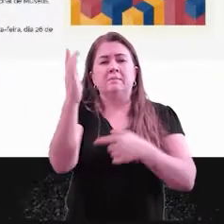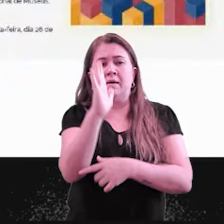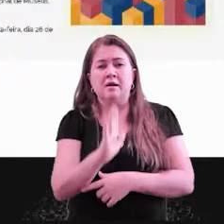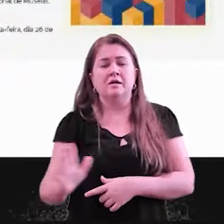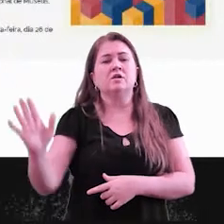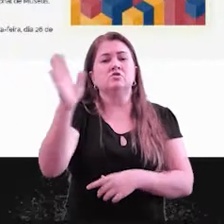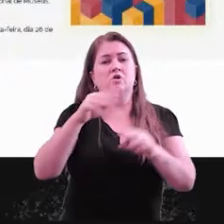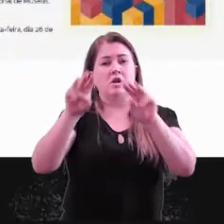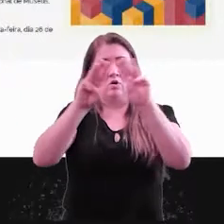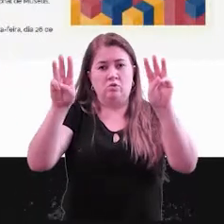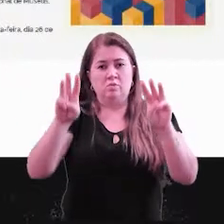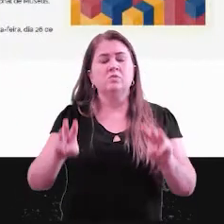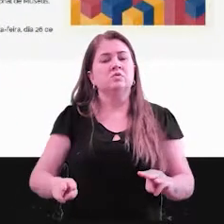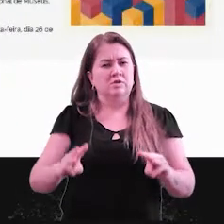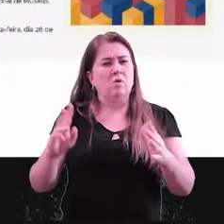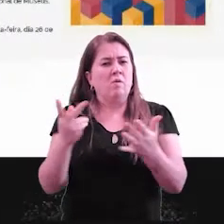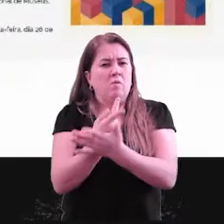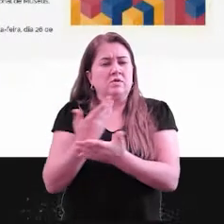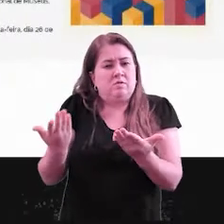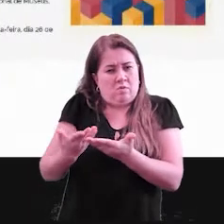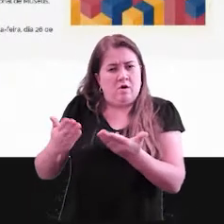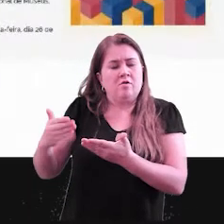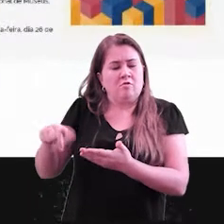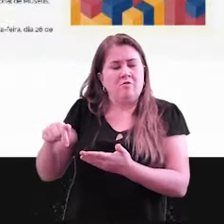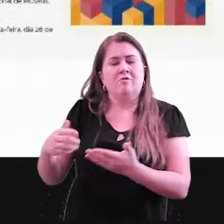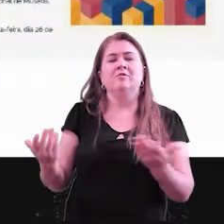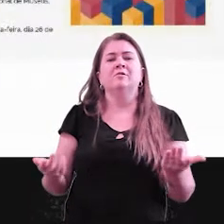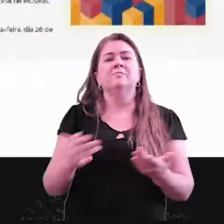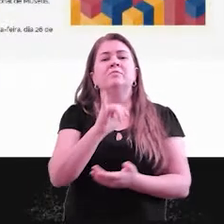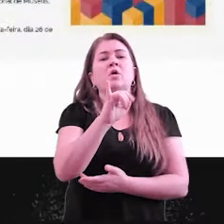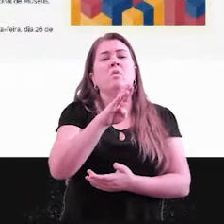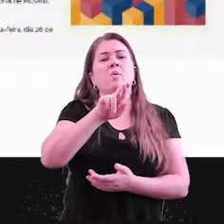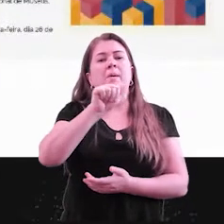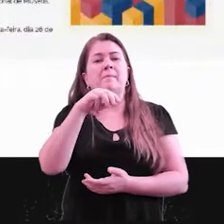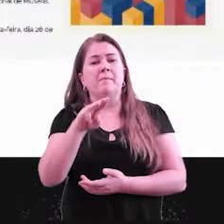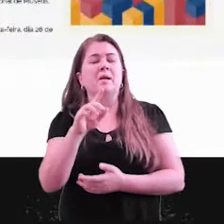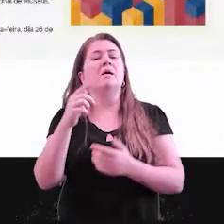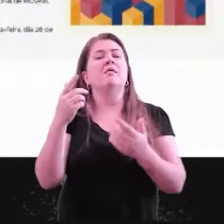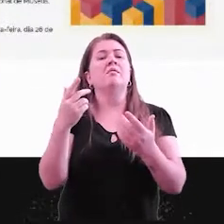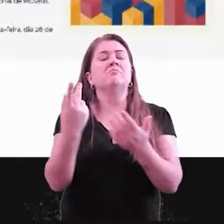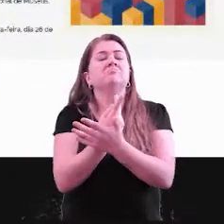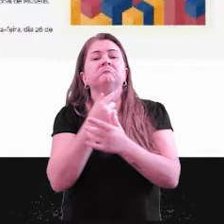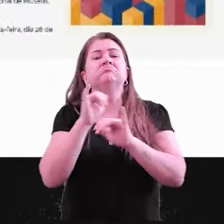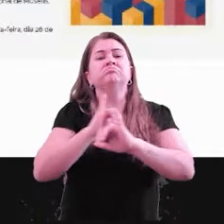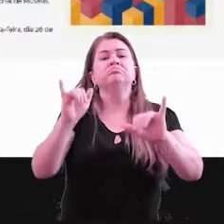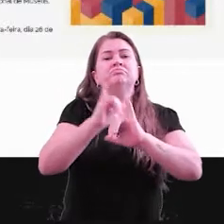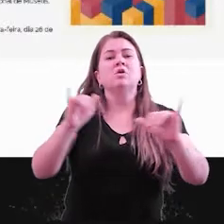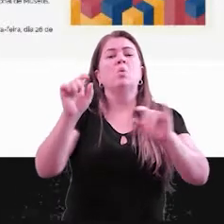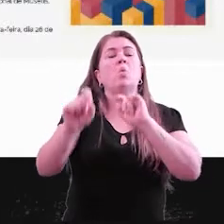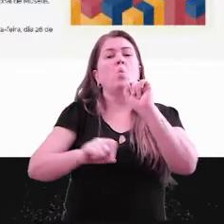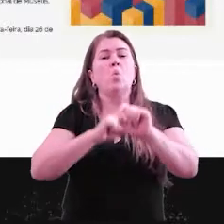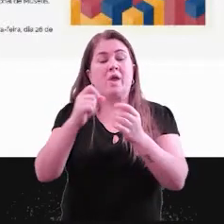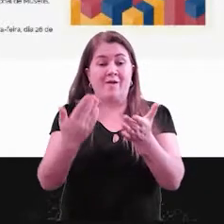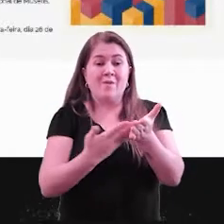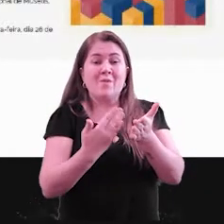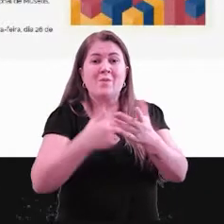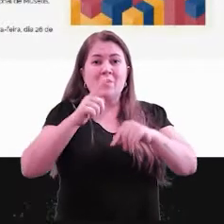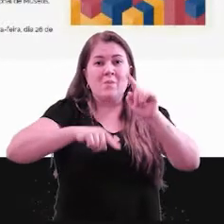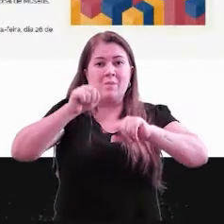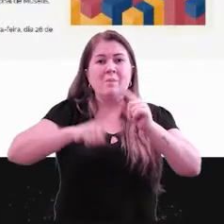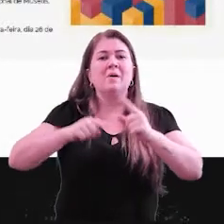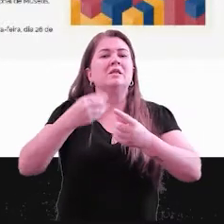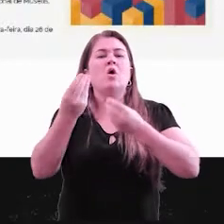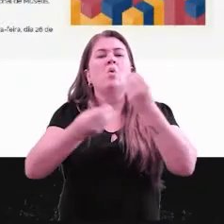acontecer, o IBRAM, ele lançou um manual para a realização de projetos de acervos digitais, fomentado por